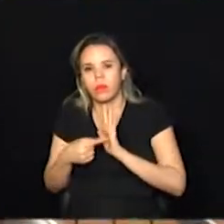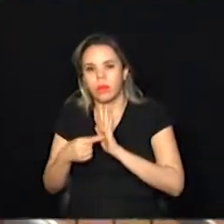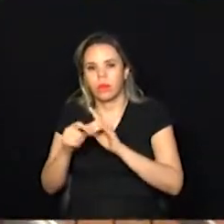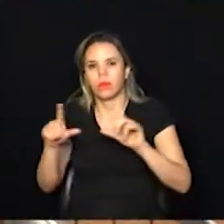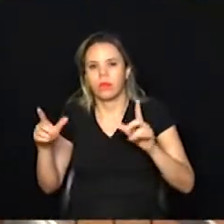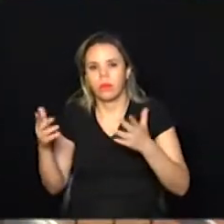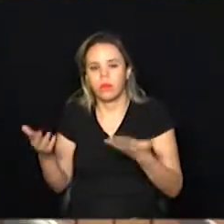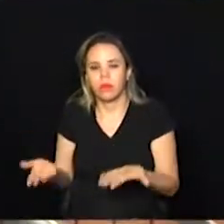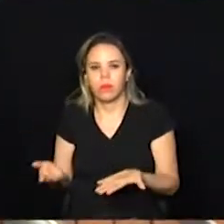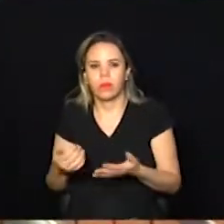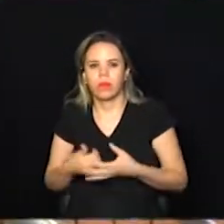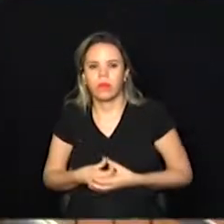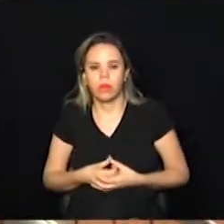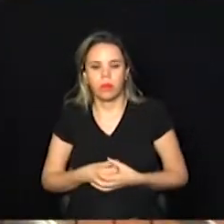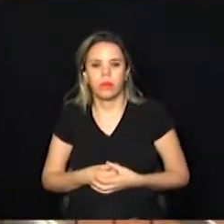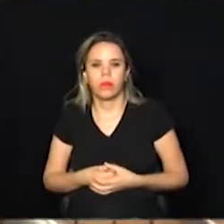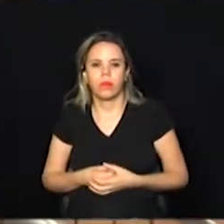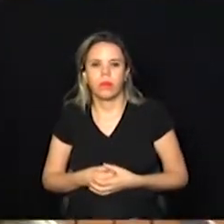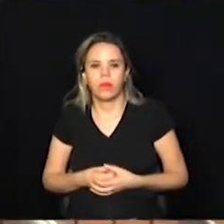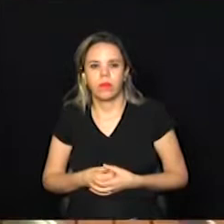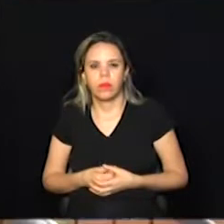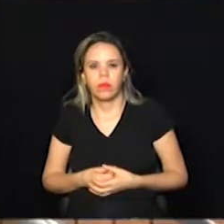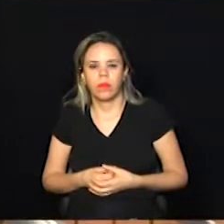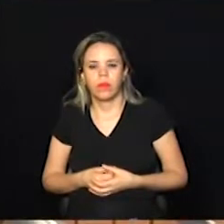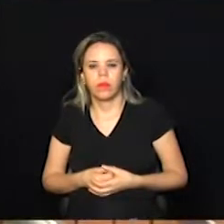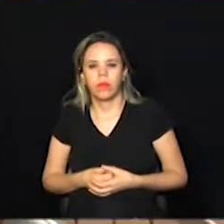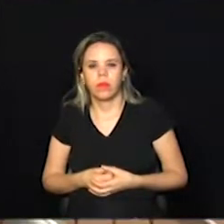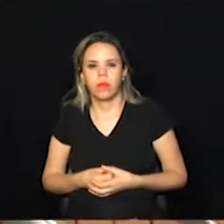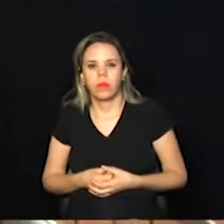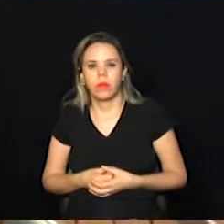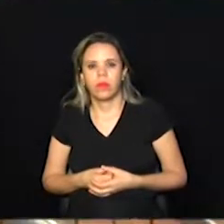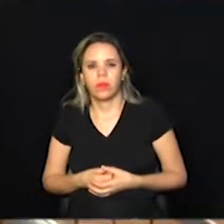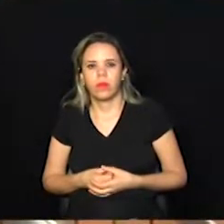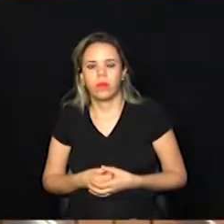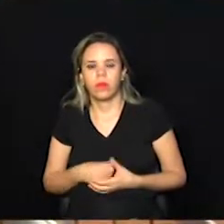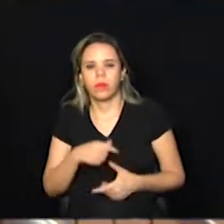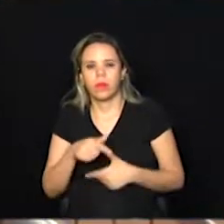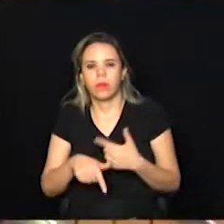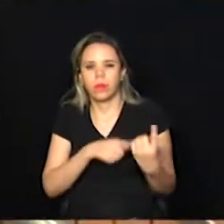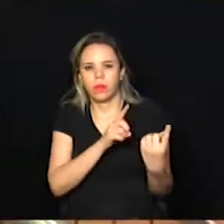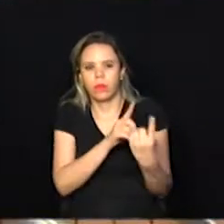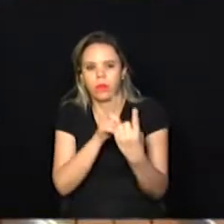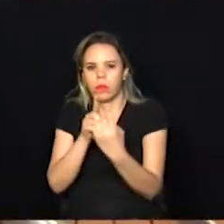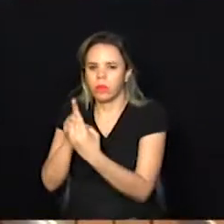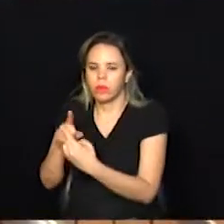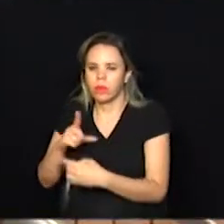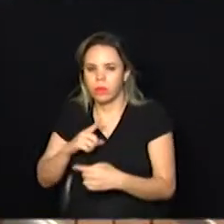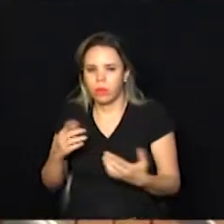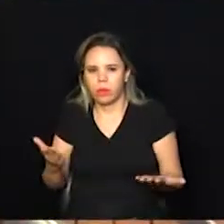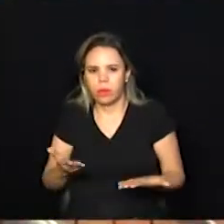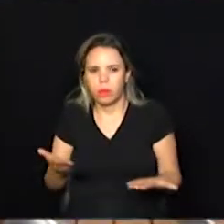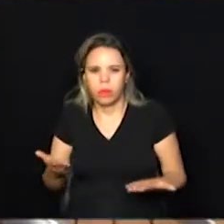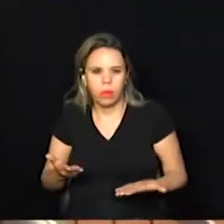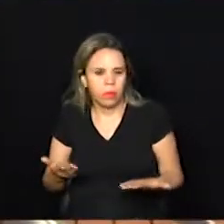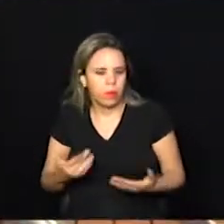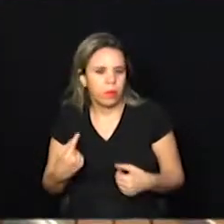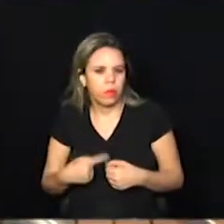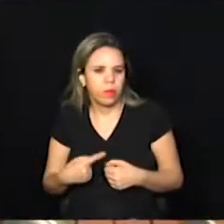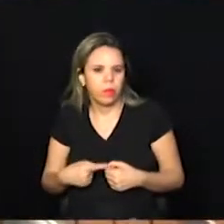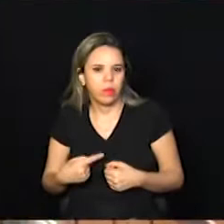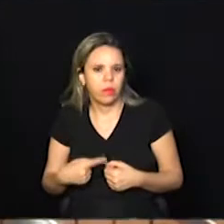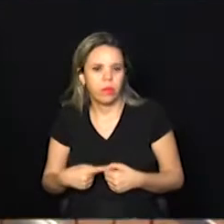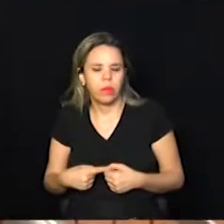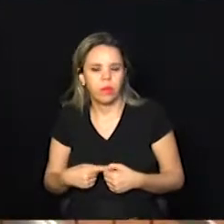apresentação, vereadores, no funcionamento e nos serviços que a gente tem hoje no município, que a